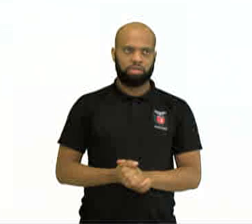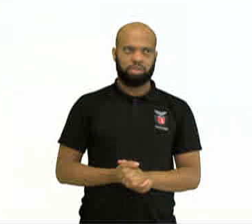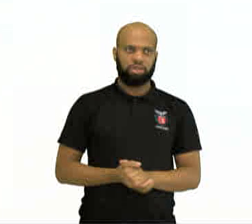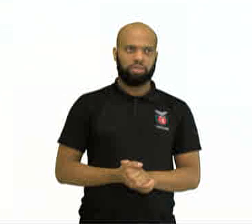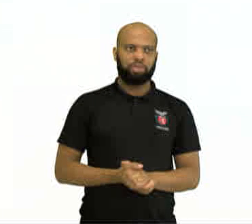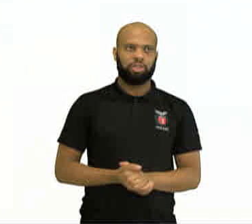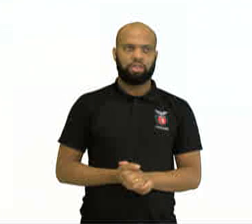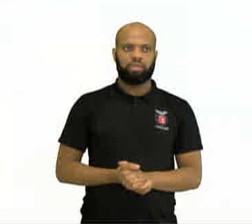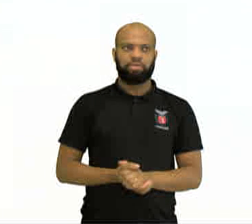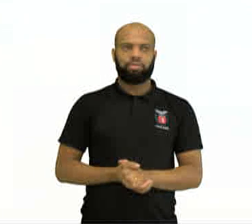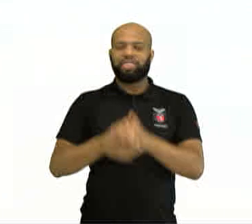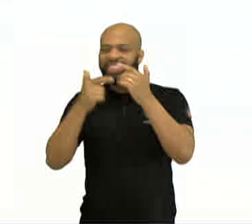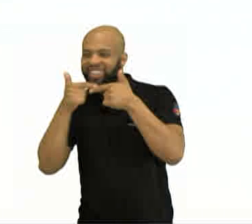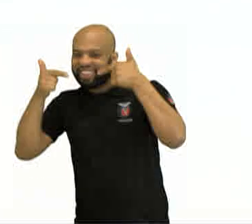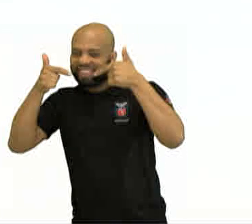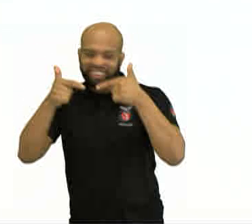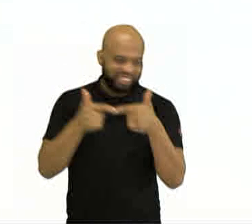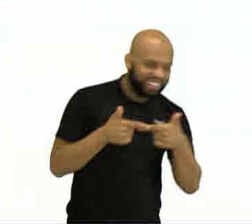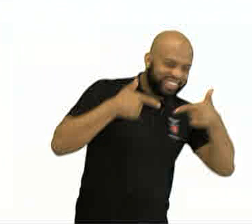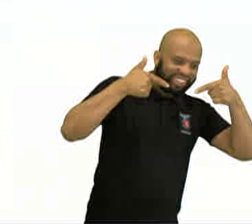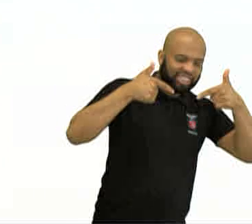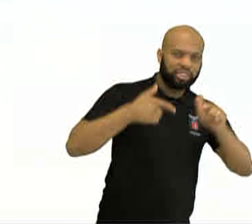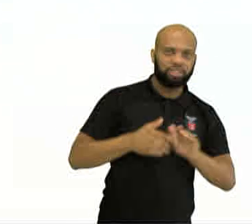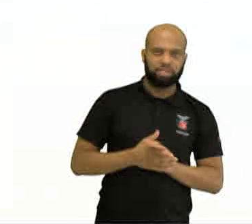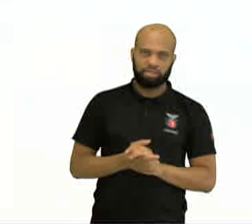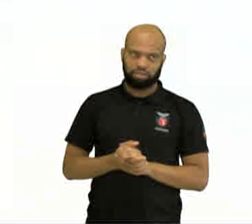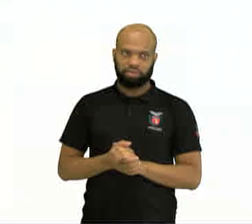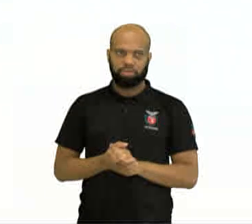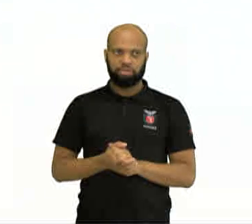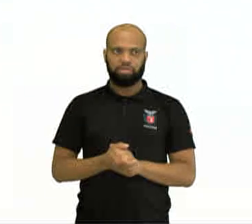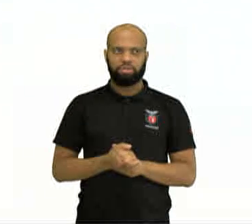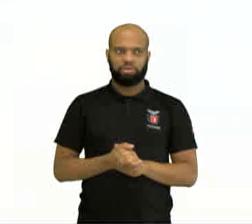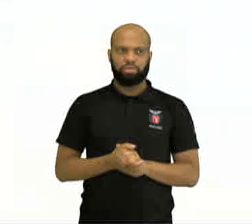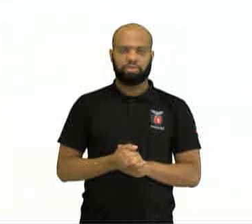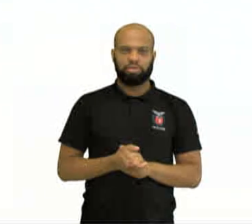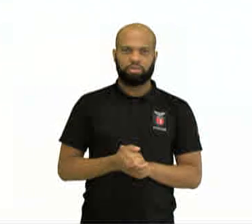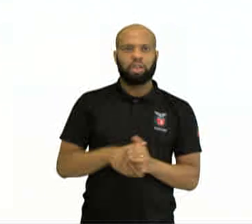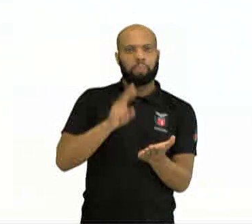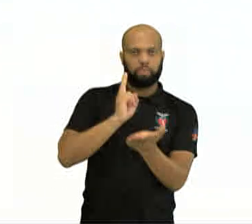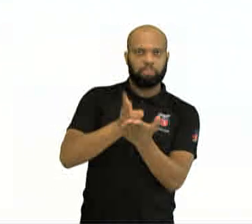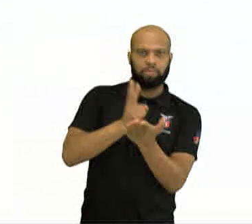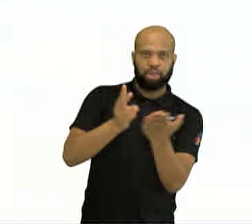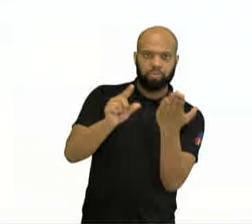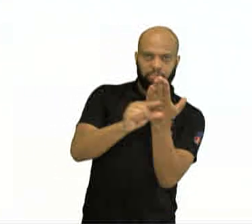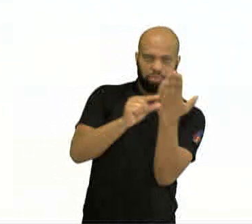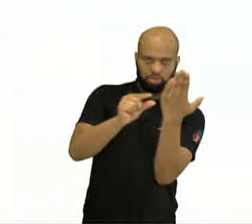Múltiplo sorriso. Então, é da Heloísa Seixa, Contos Mais Que Mínimos do Rio de Janeiro.